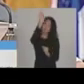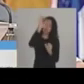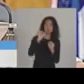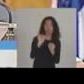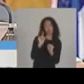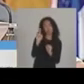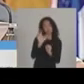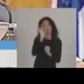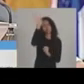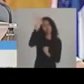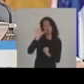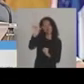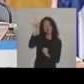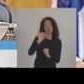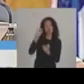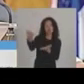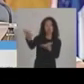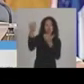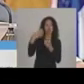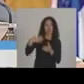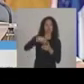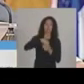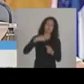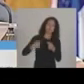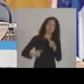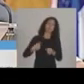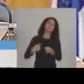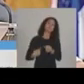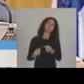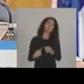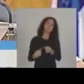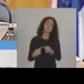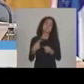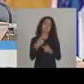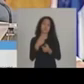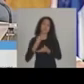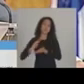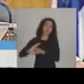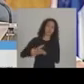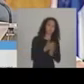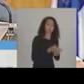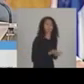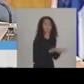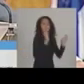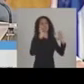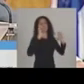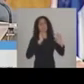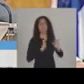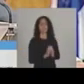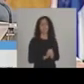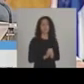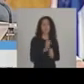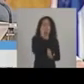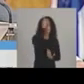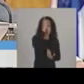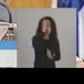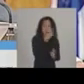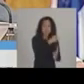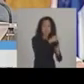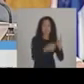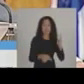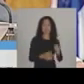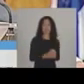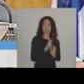doutora Nise convidar ela para entrar na política para desmerecer esse bando de otário que infelizmente ocupa algumas